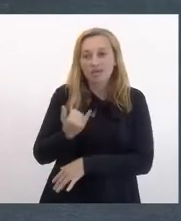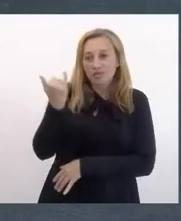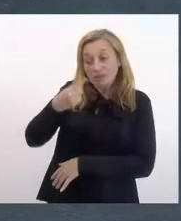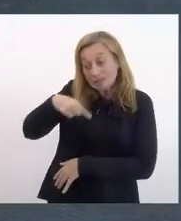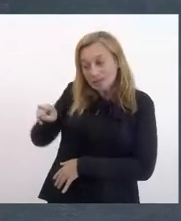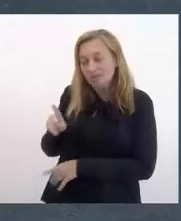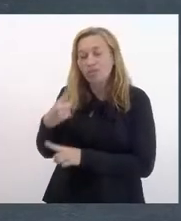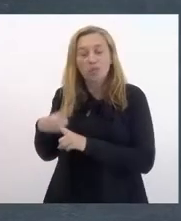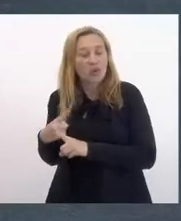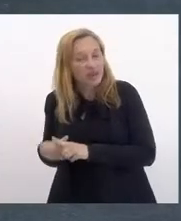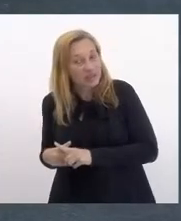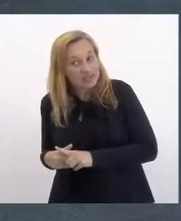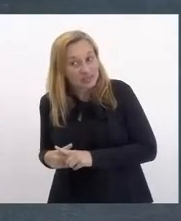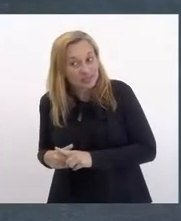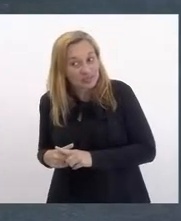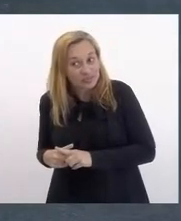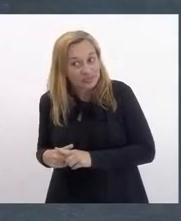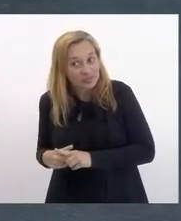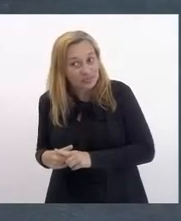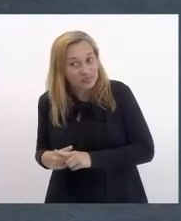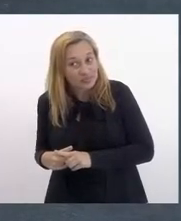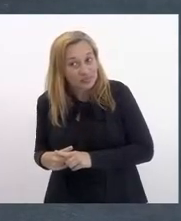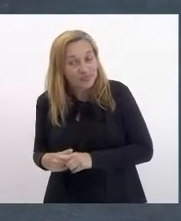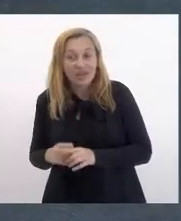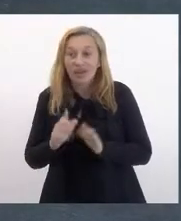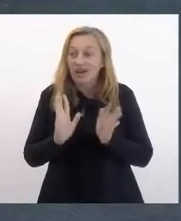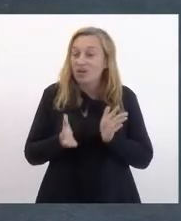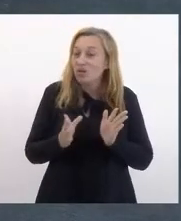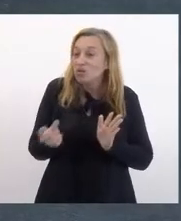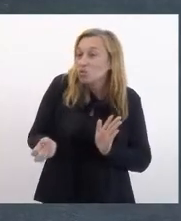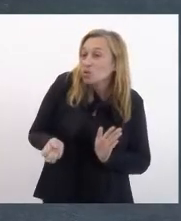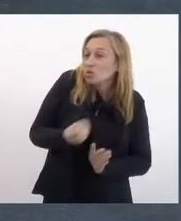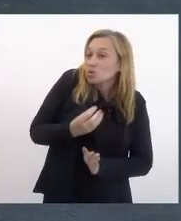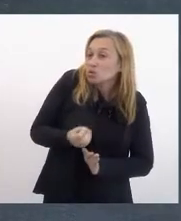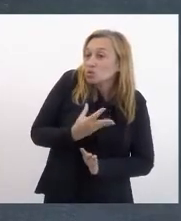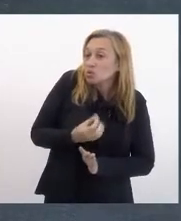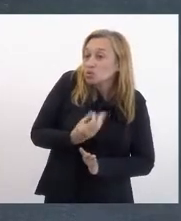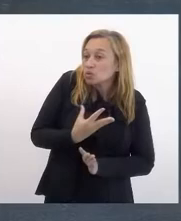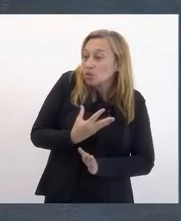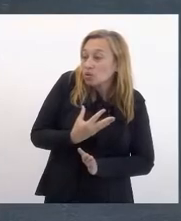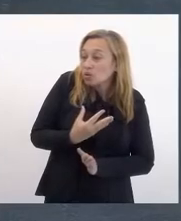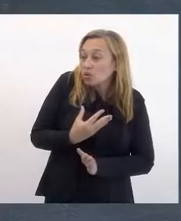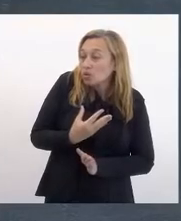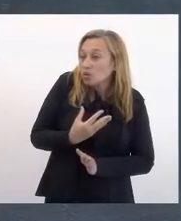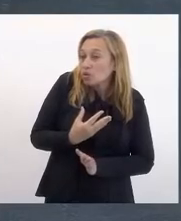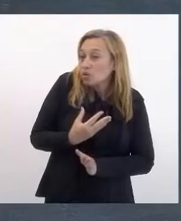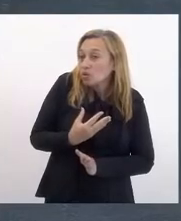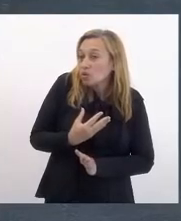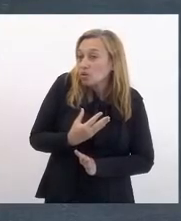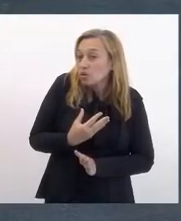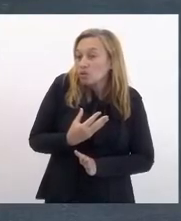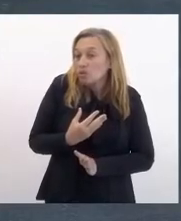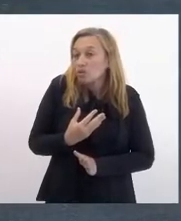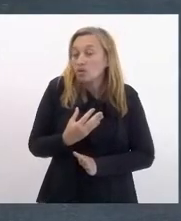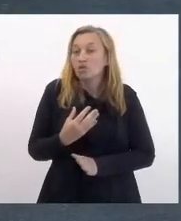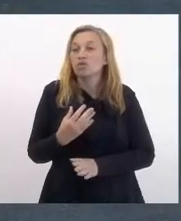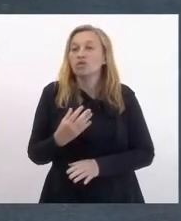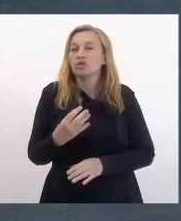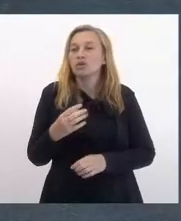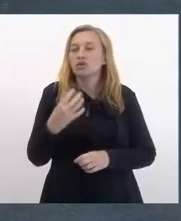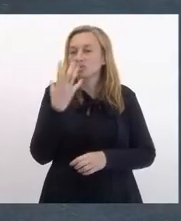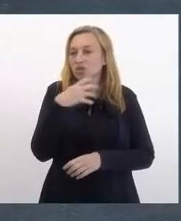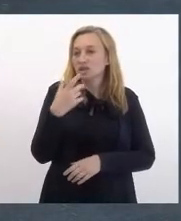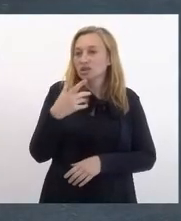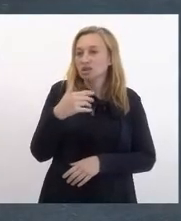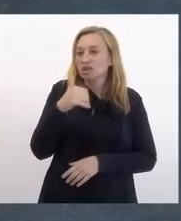porque está tendo agora uma nova versão de um desses clássicos, Tia Ju, que a senhora cantou aqui, que é muito interessante, que